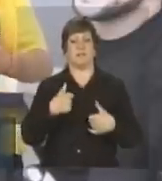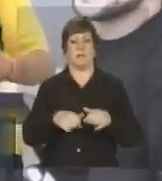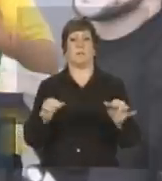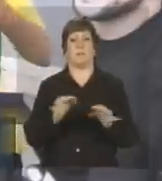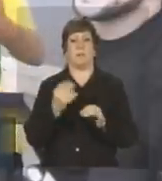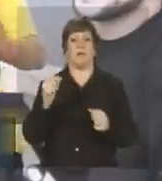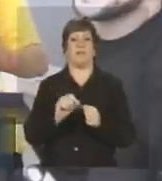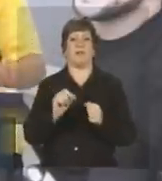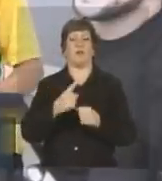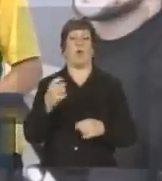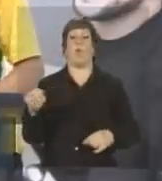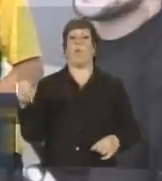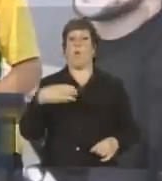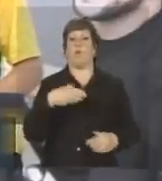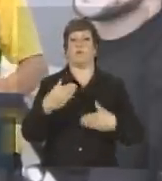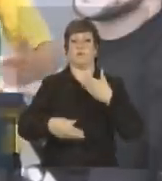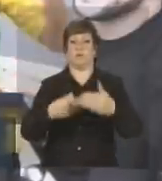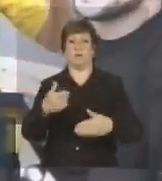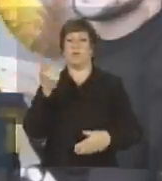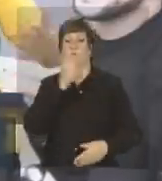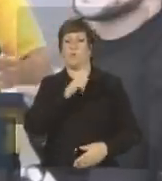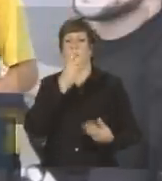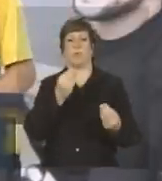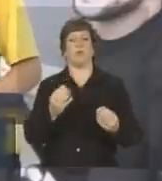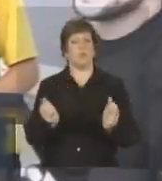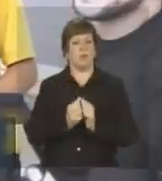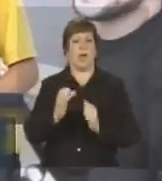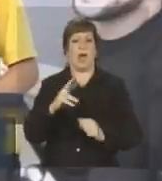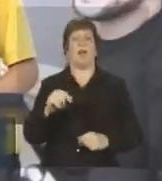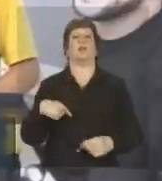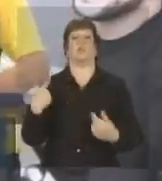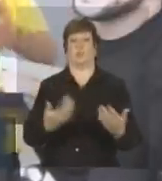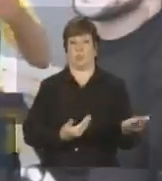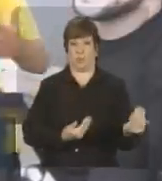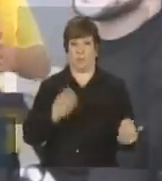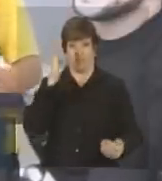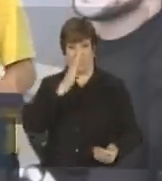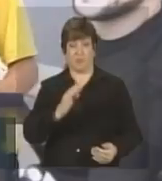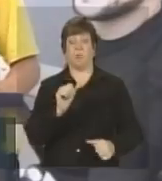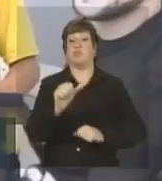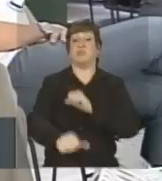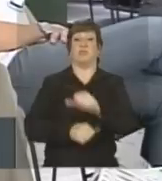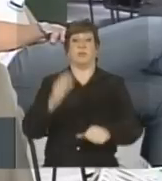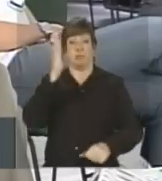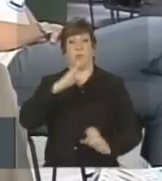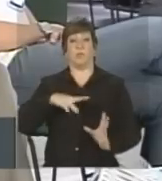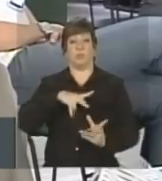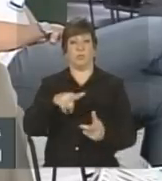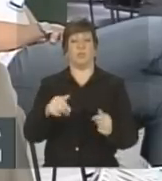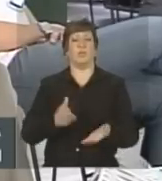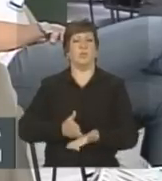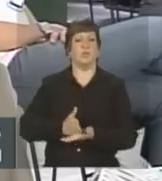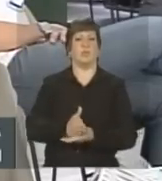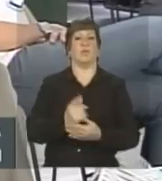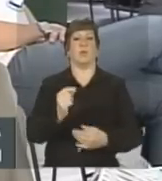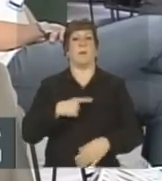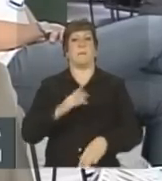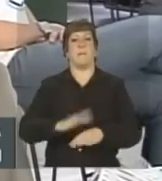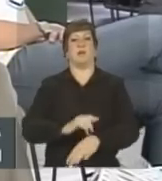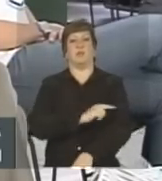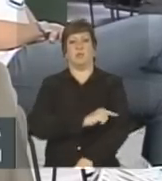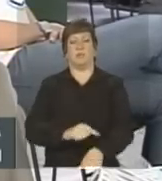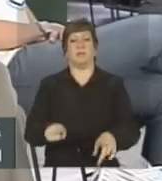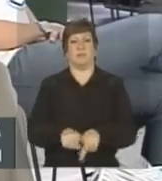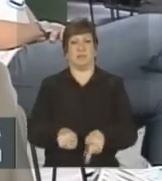para construir uma nova geração de mais conquistas. Vamos, Carla, a juventude brasileira transformar o Brasil e o mundo rumo a mais justiça e mais